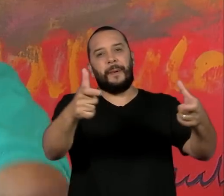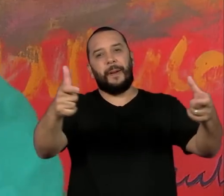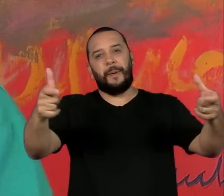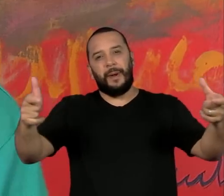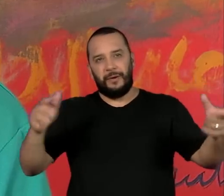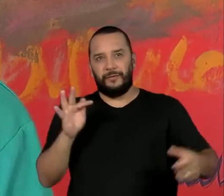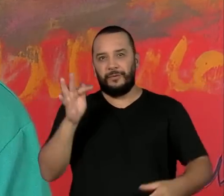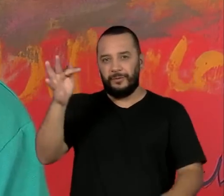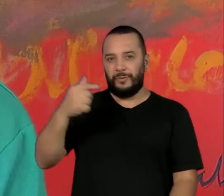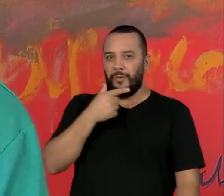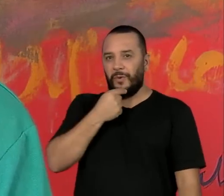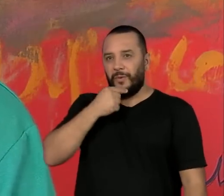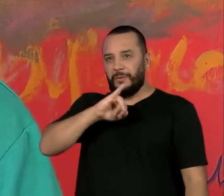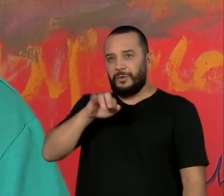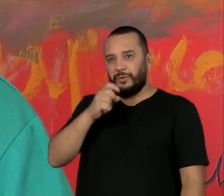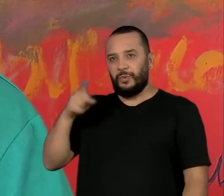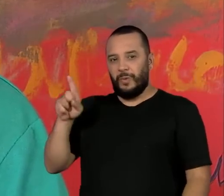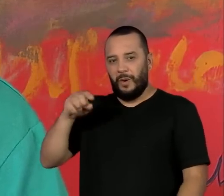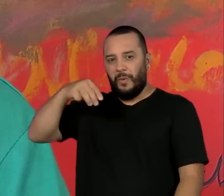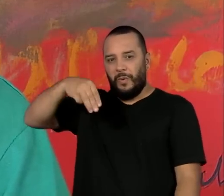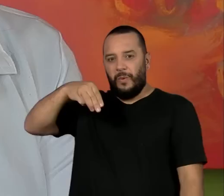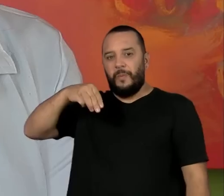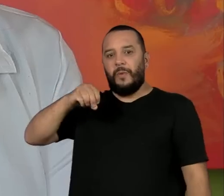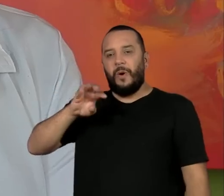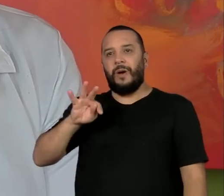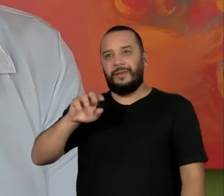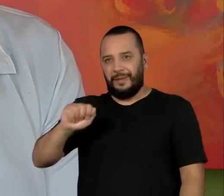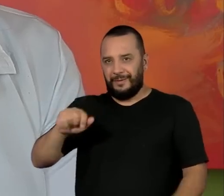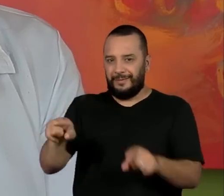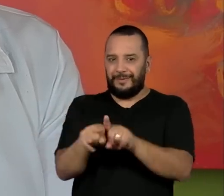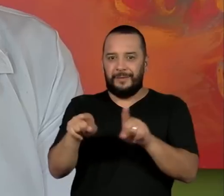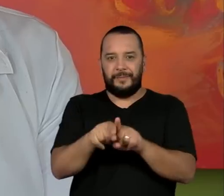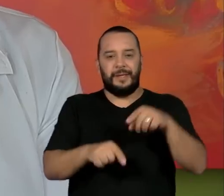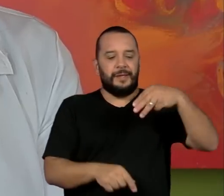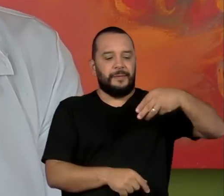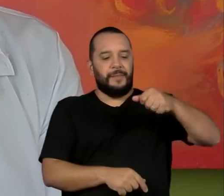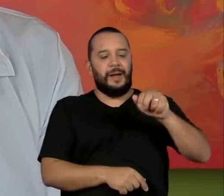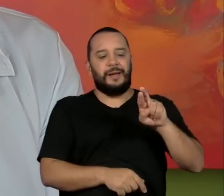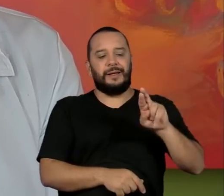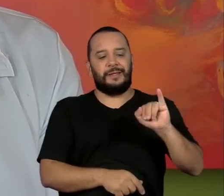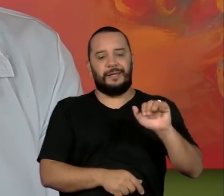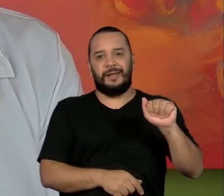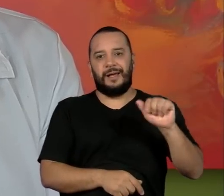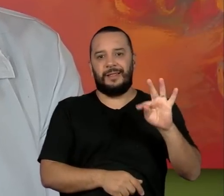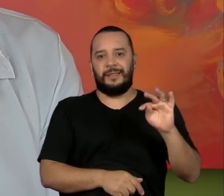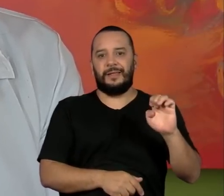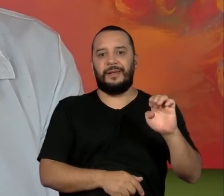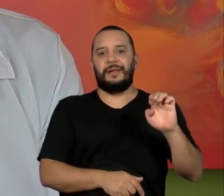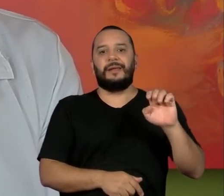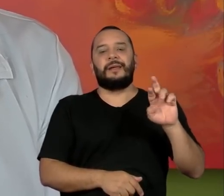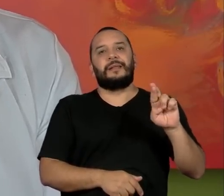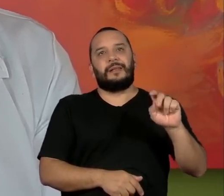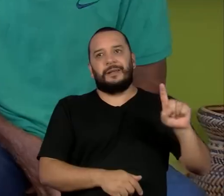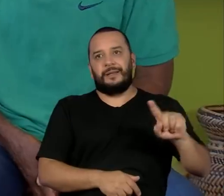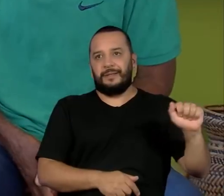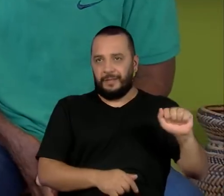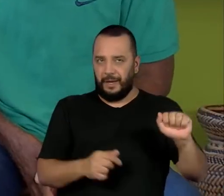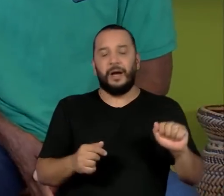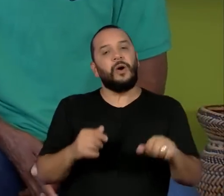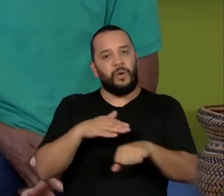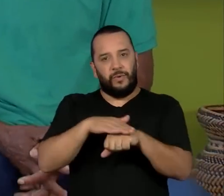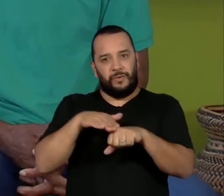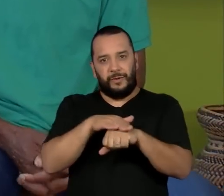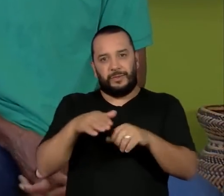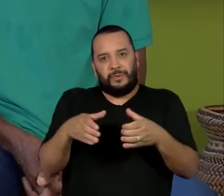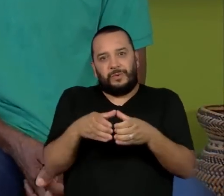João da Mota, conhecido como João Catá, e Maria Tereza Vieira conversaram com a equipe do Repórter Eco em